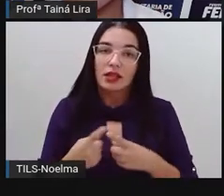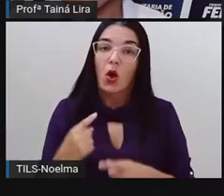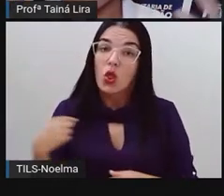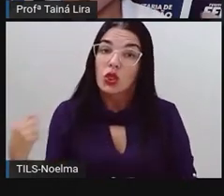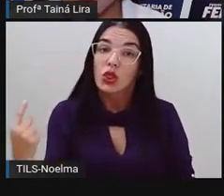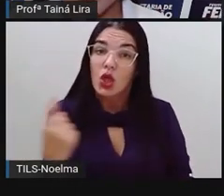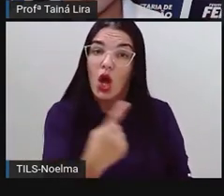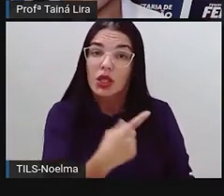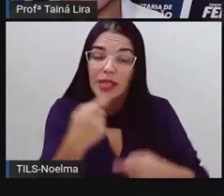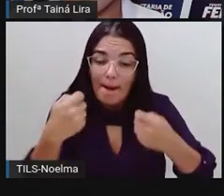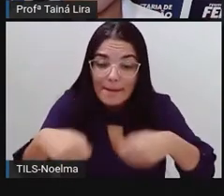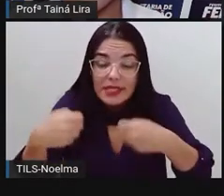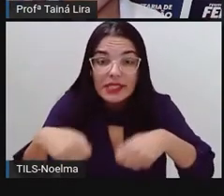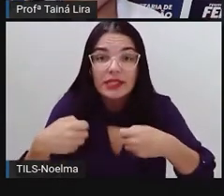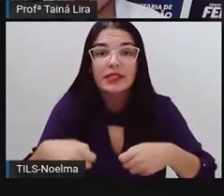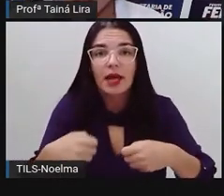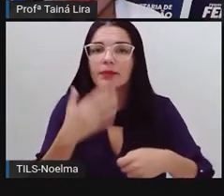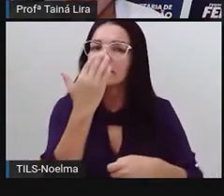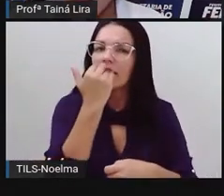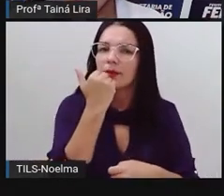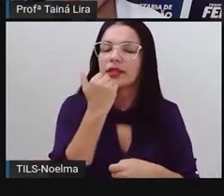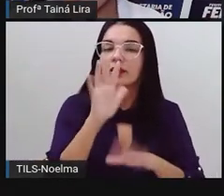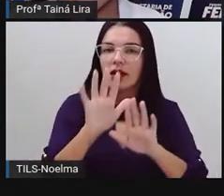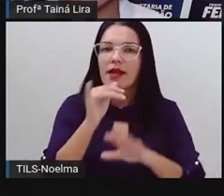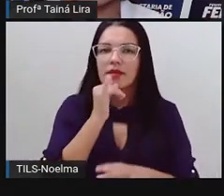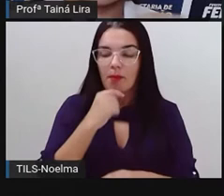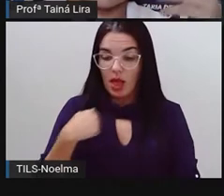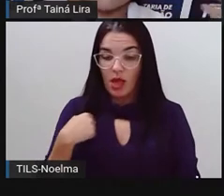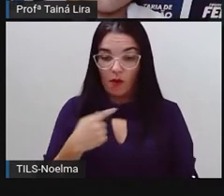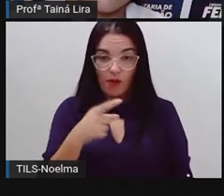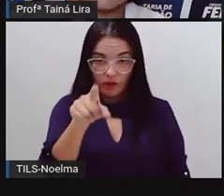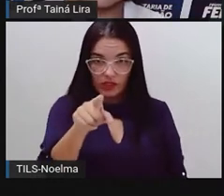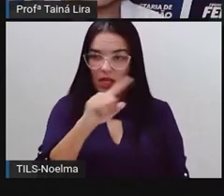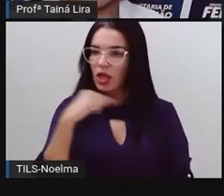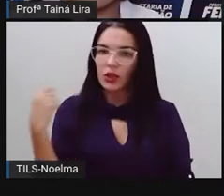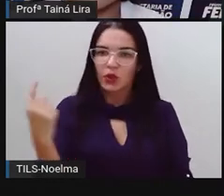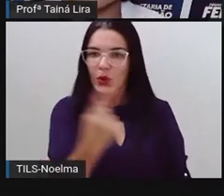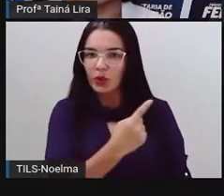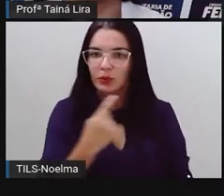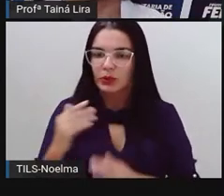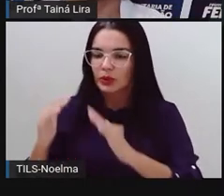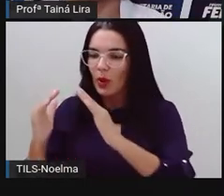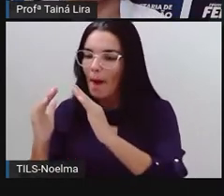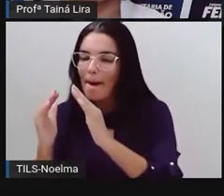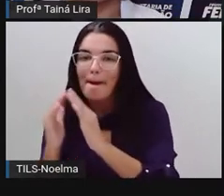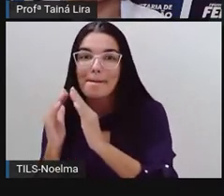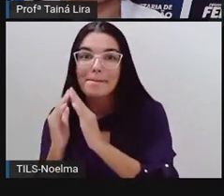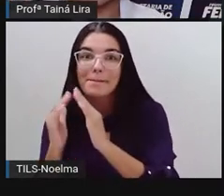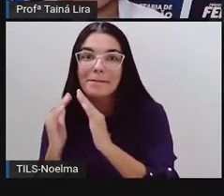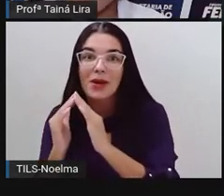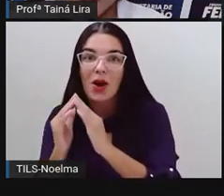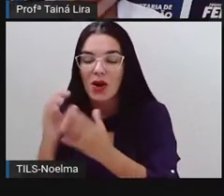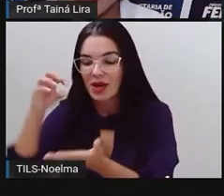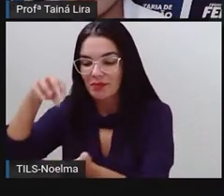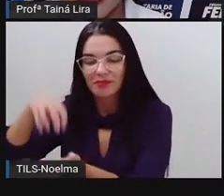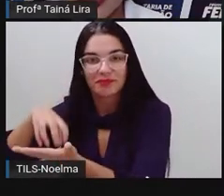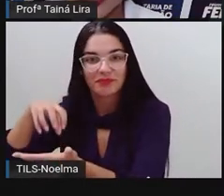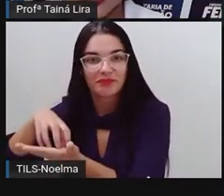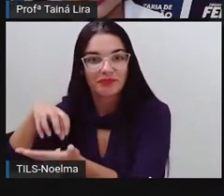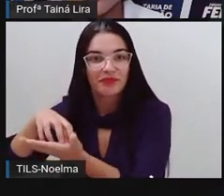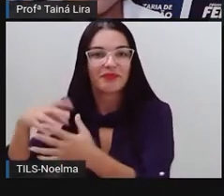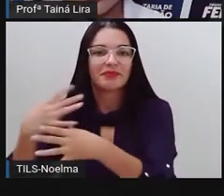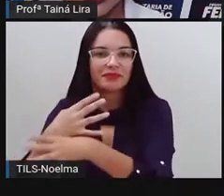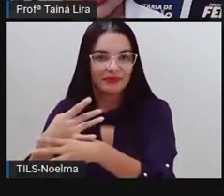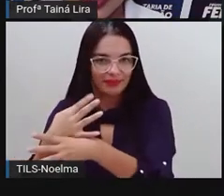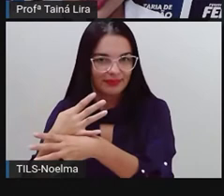mesmo a gente morando não é mesmo que mora né que eu sei que nesse momento tem alunos aí